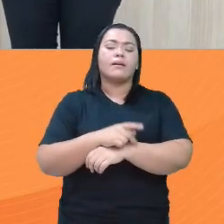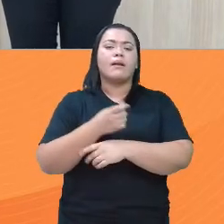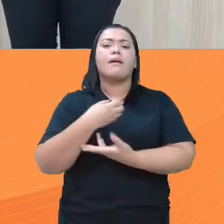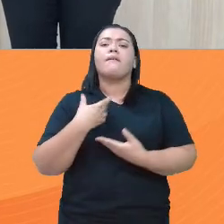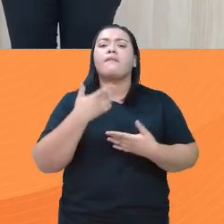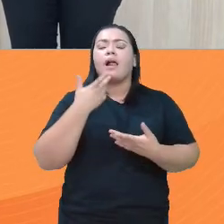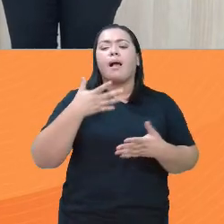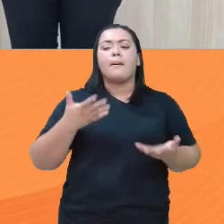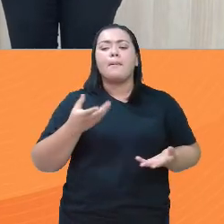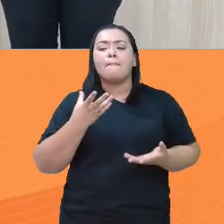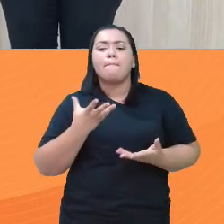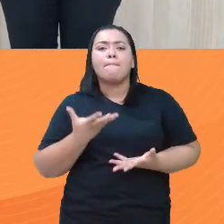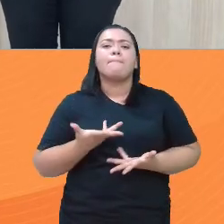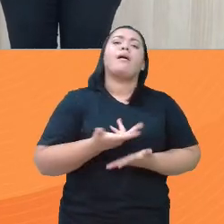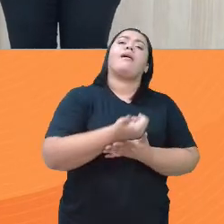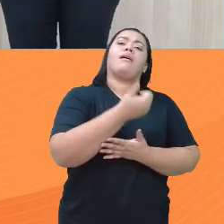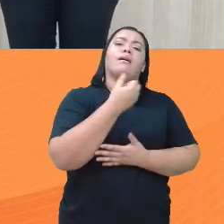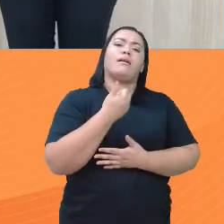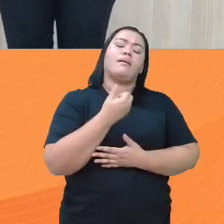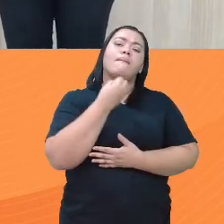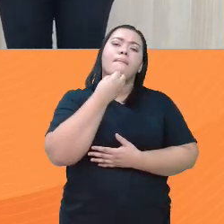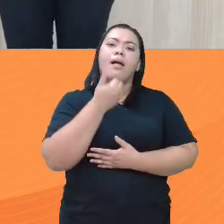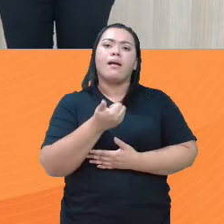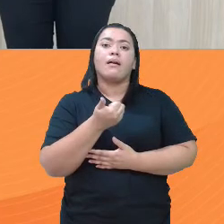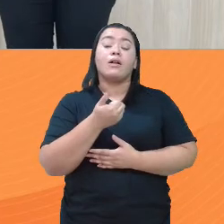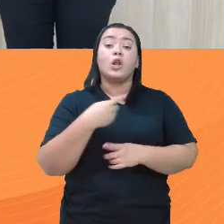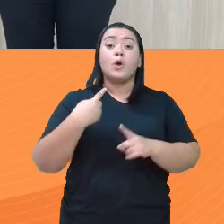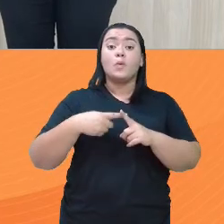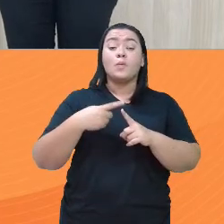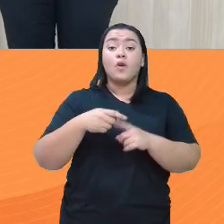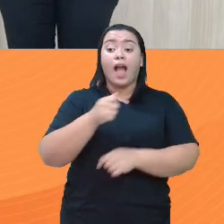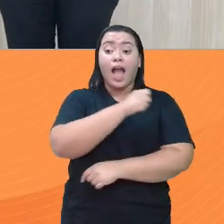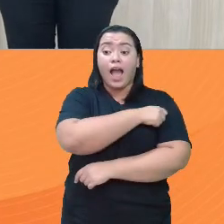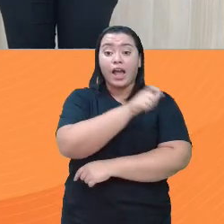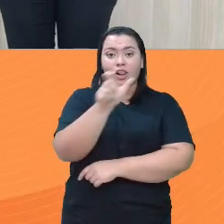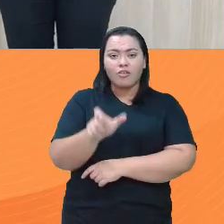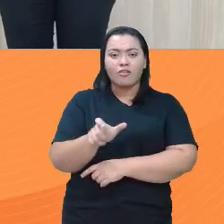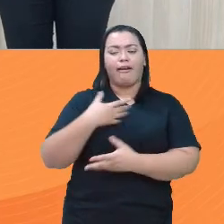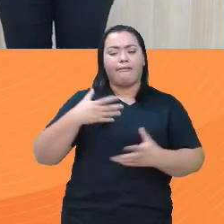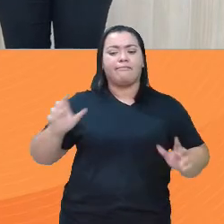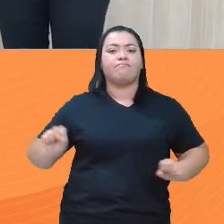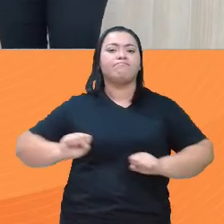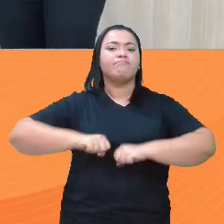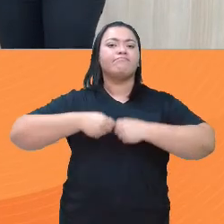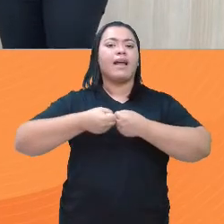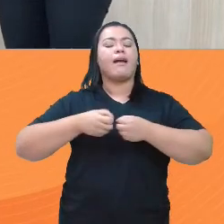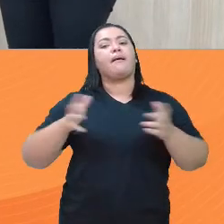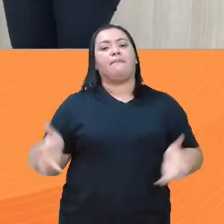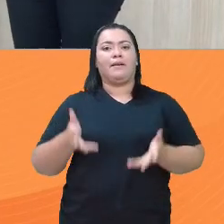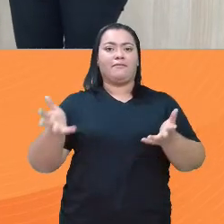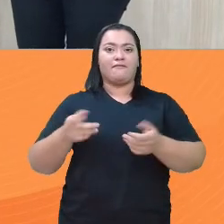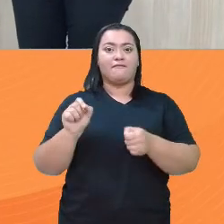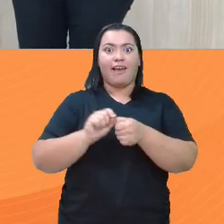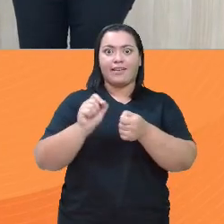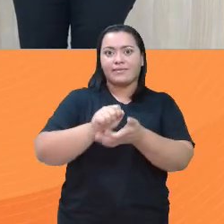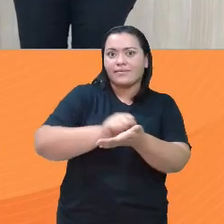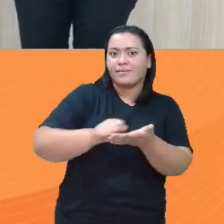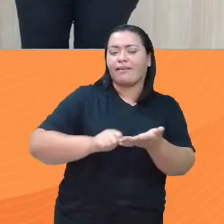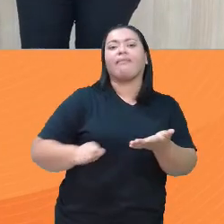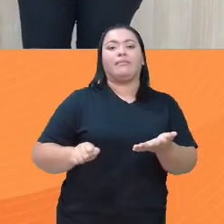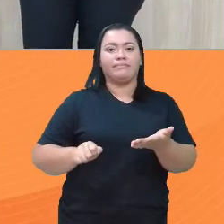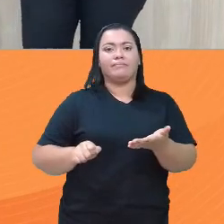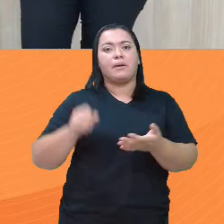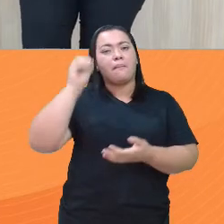mais aproveitado porque ele vai insistir no fazer, ele vai engajar nesse fazer. E